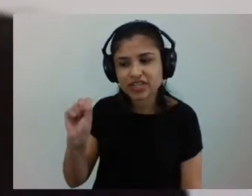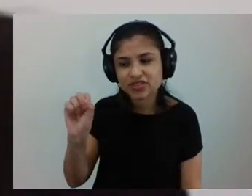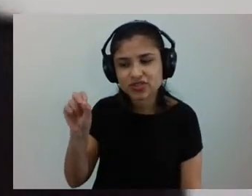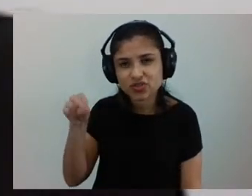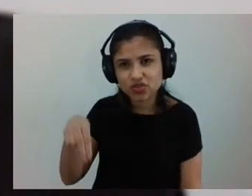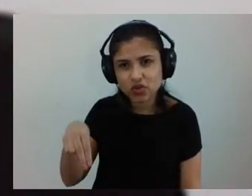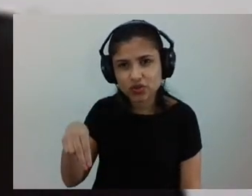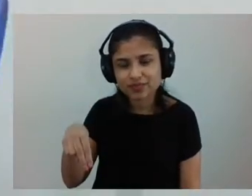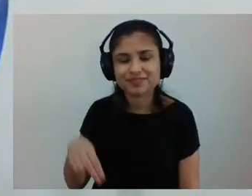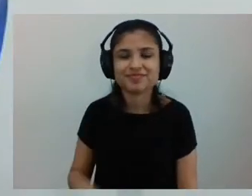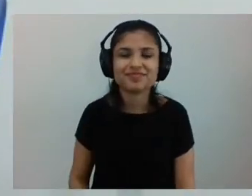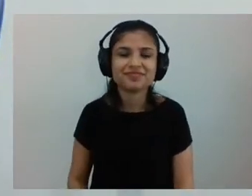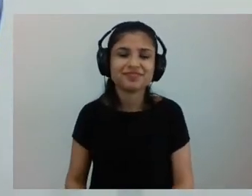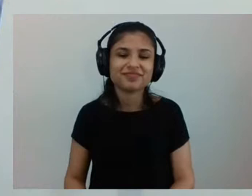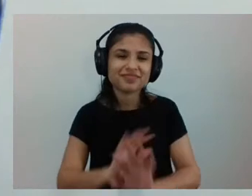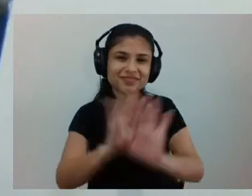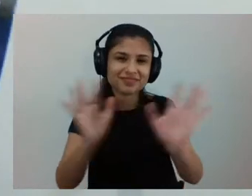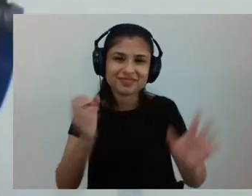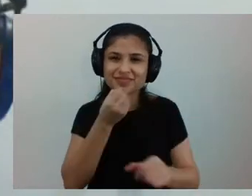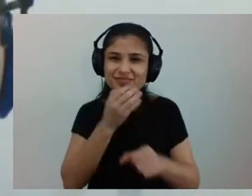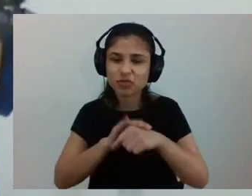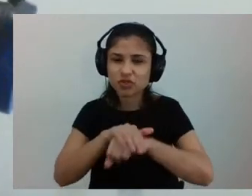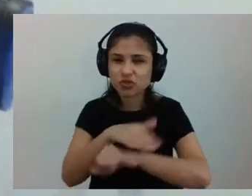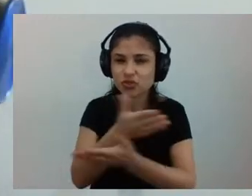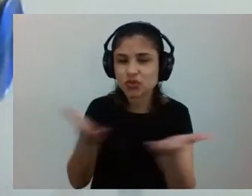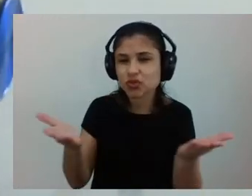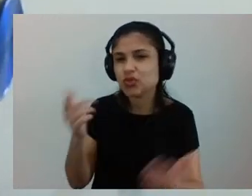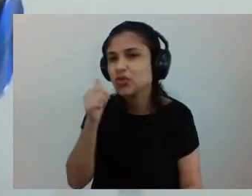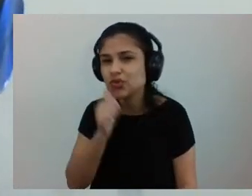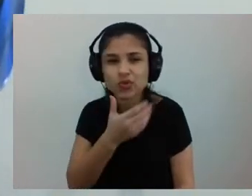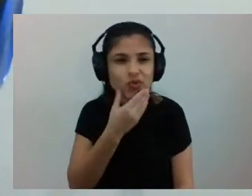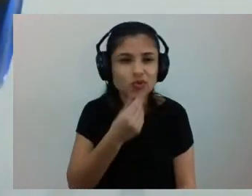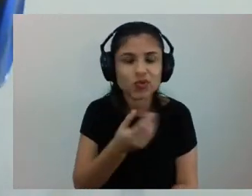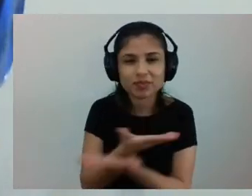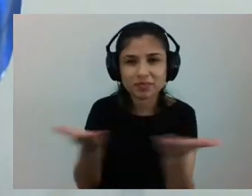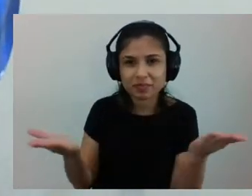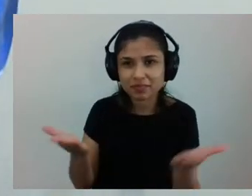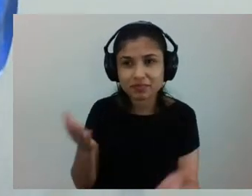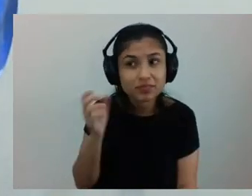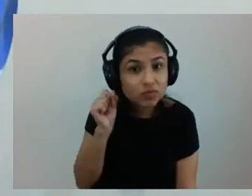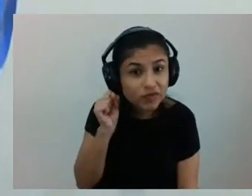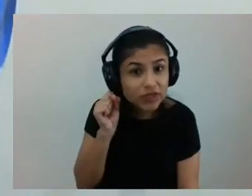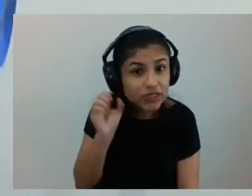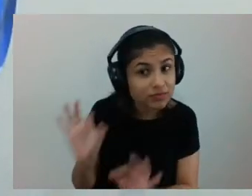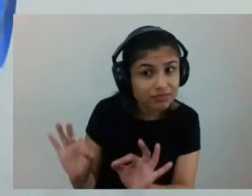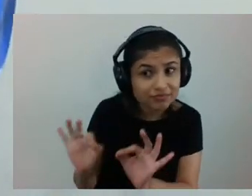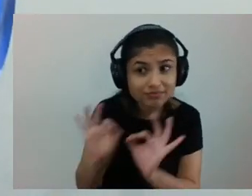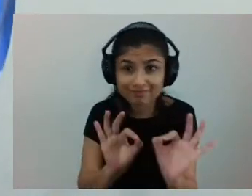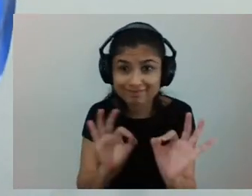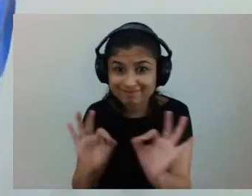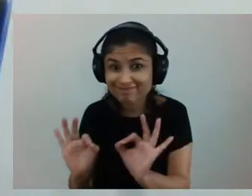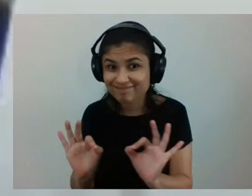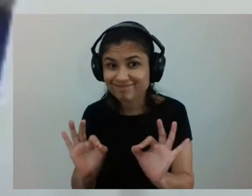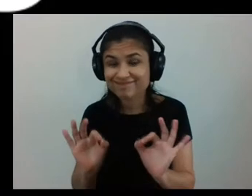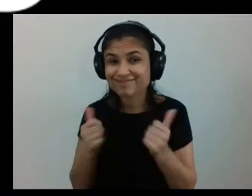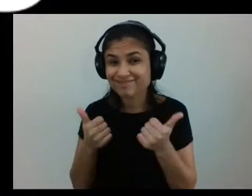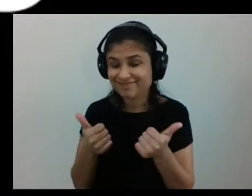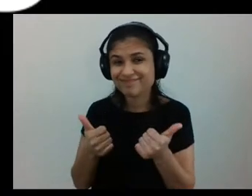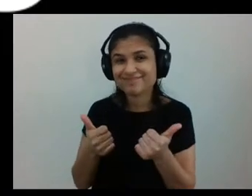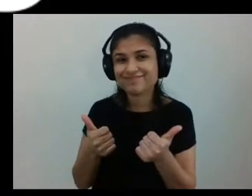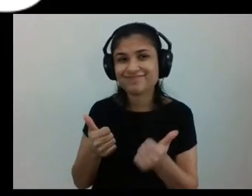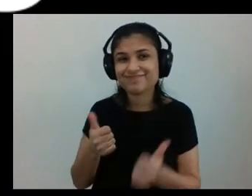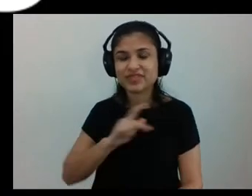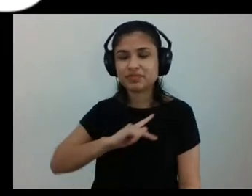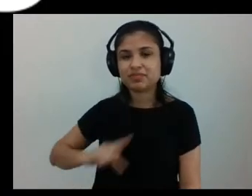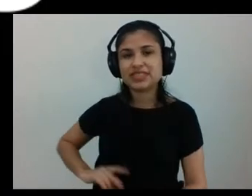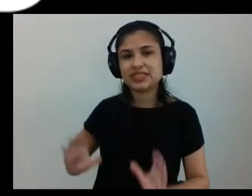Olá, boa noite a todos e a todas. Estão me ouvindo? Tudo certo? O presidente da comissão pede a palavra um momento,